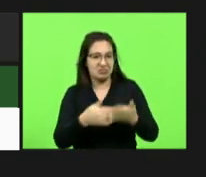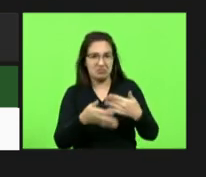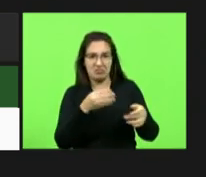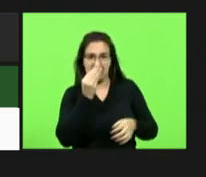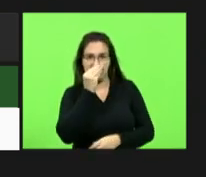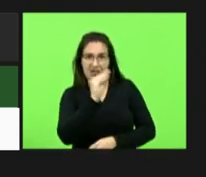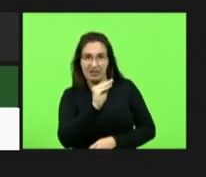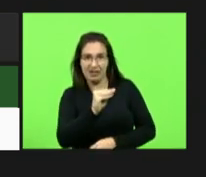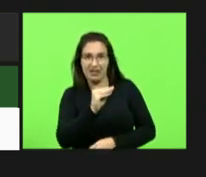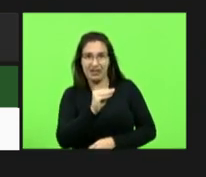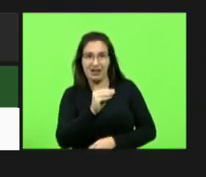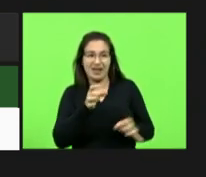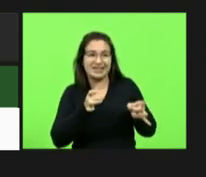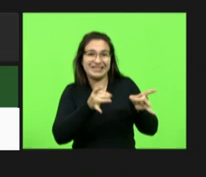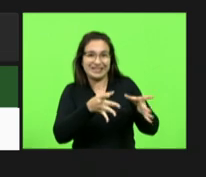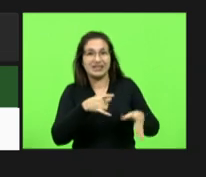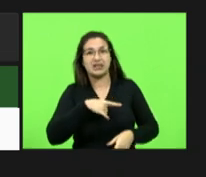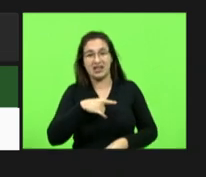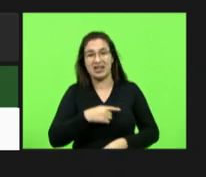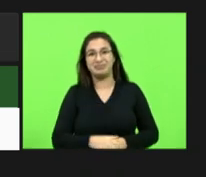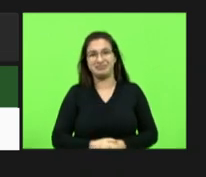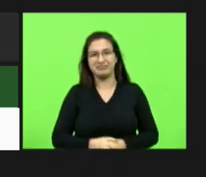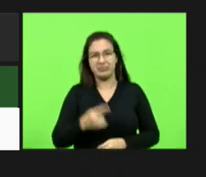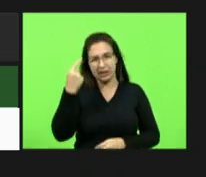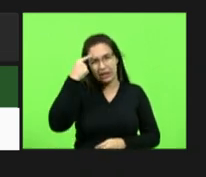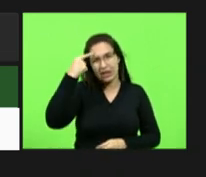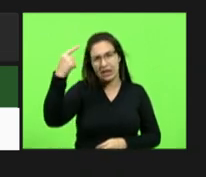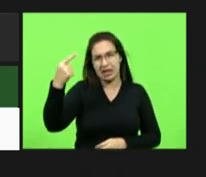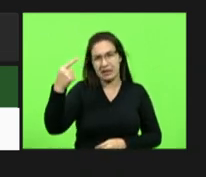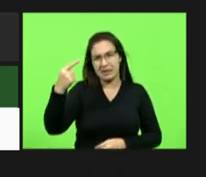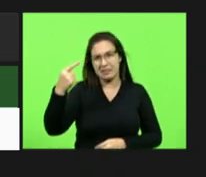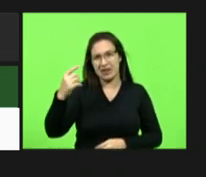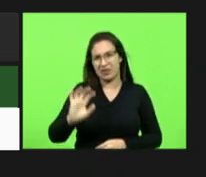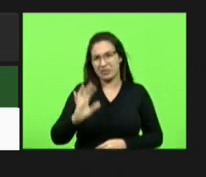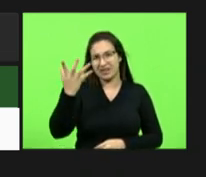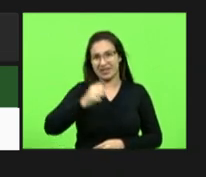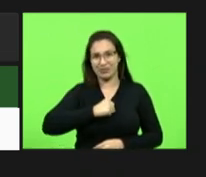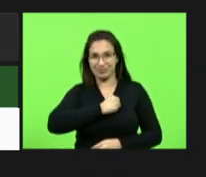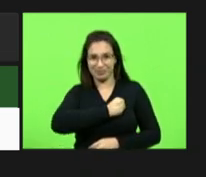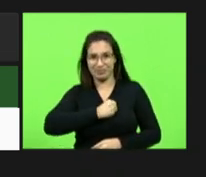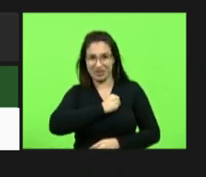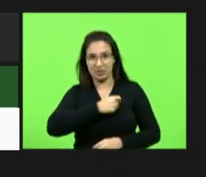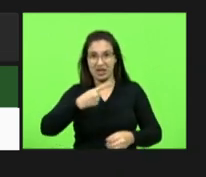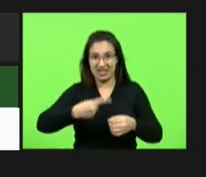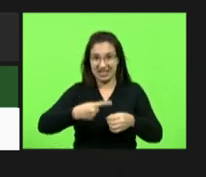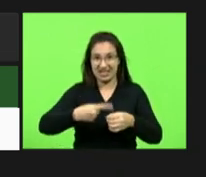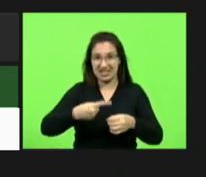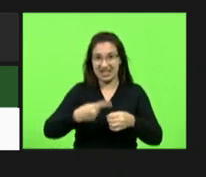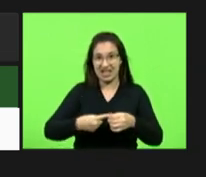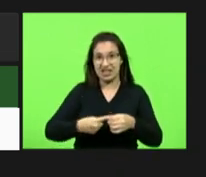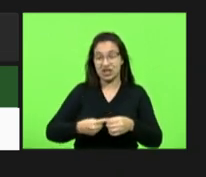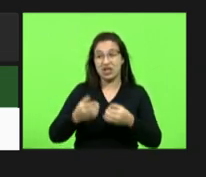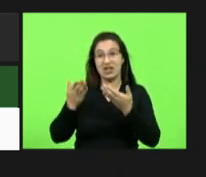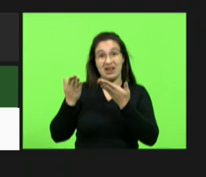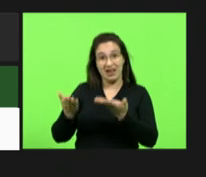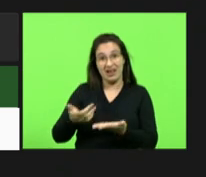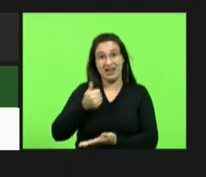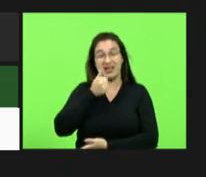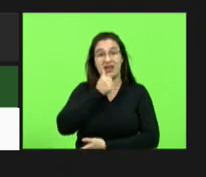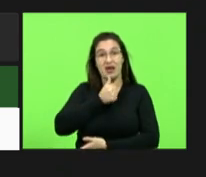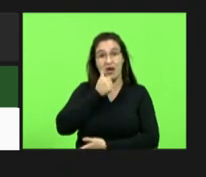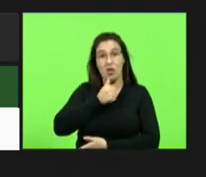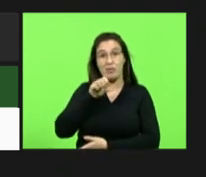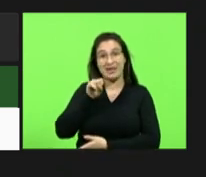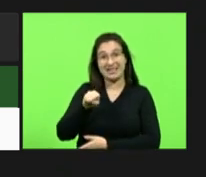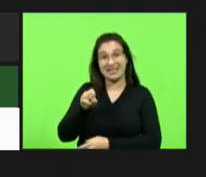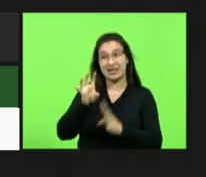tragédia de Saudades como algo que talvez pudesse ter sido evitado caso o jovem autor das mortes tivesse em algum momento sido observado na